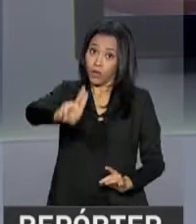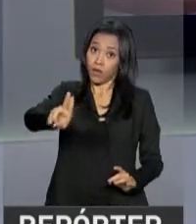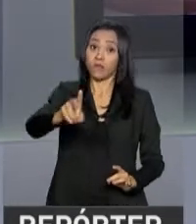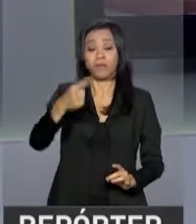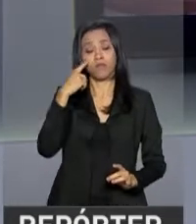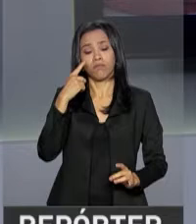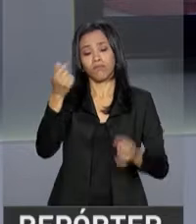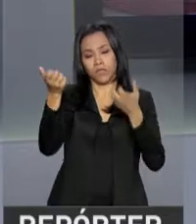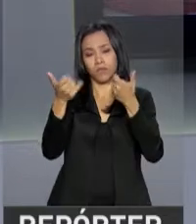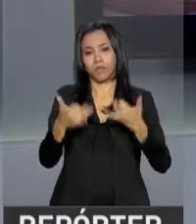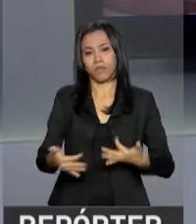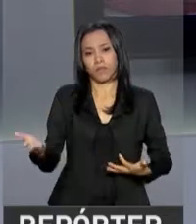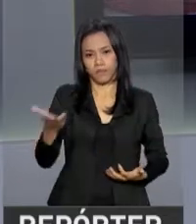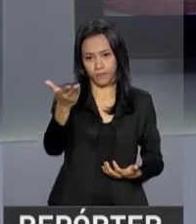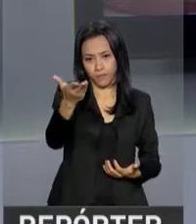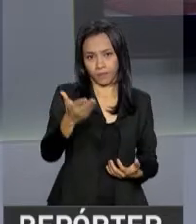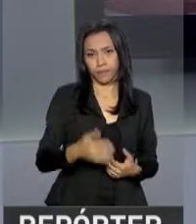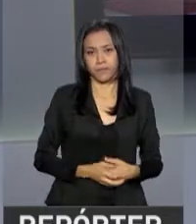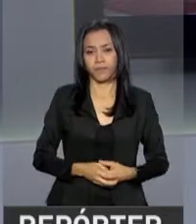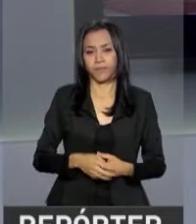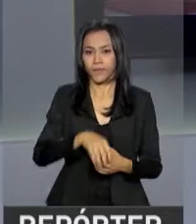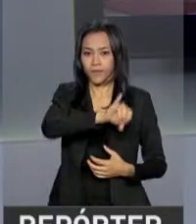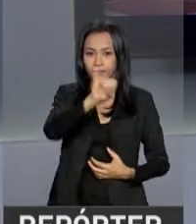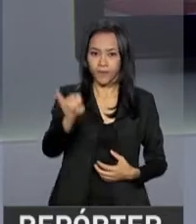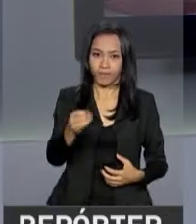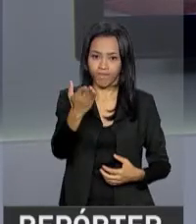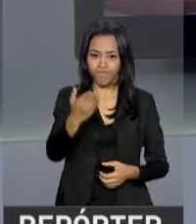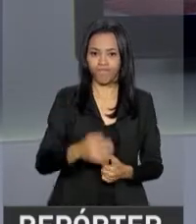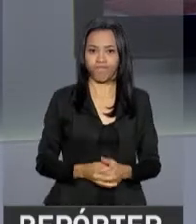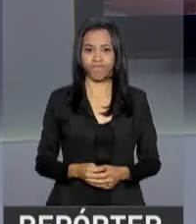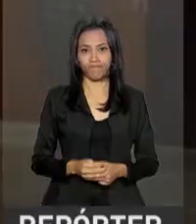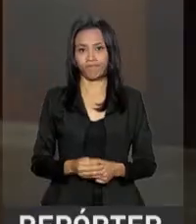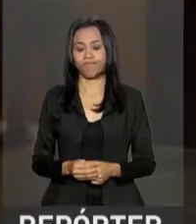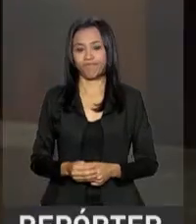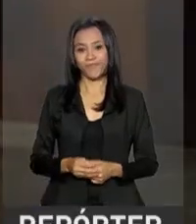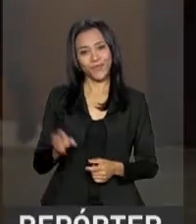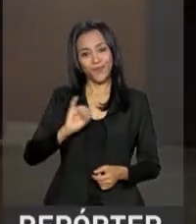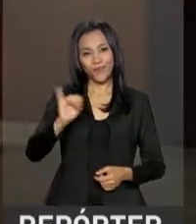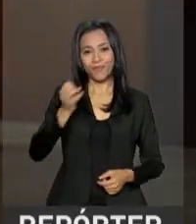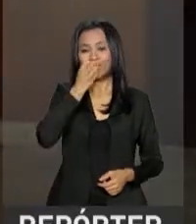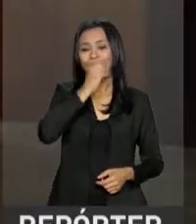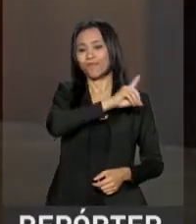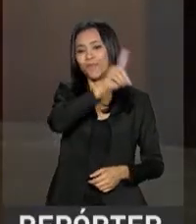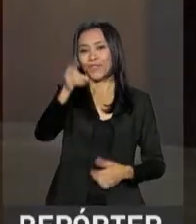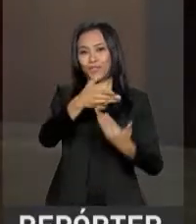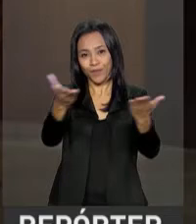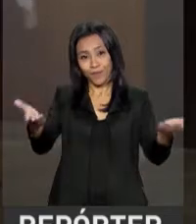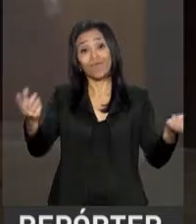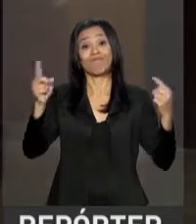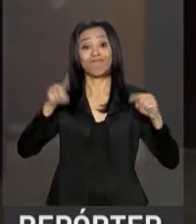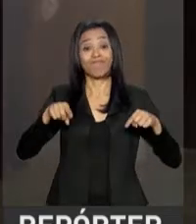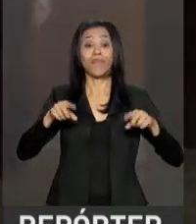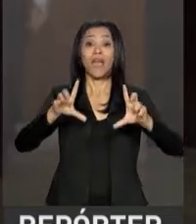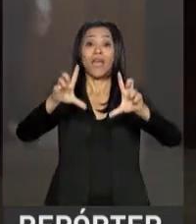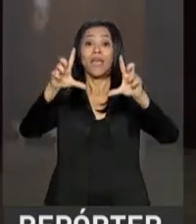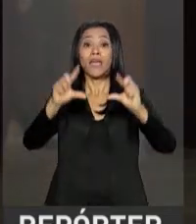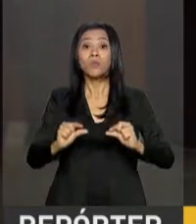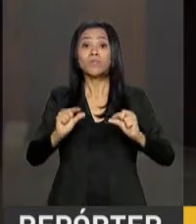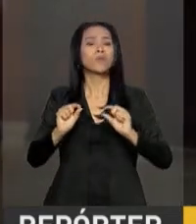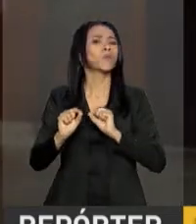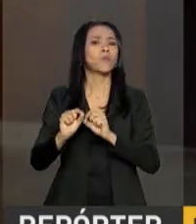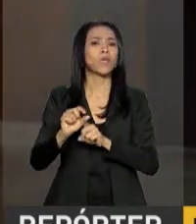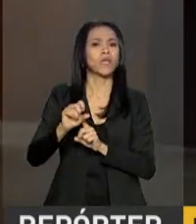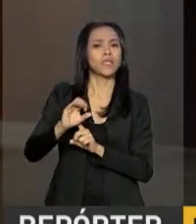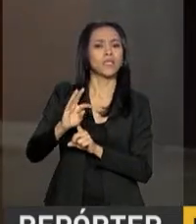pereira que tem outras informações lá nem é com você tá isso é bom dia a todos pois é essa redução na taxa de juros